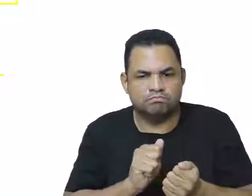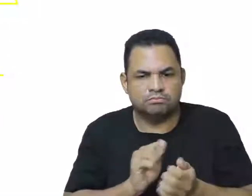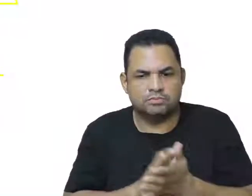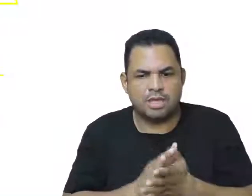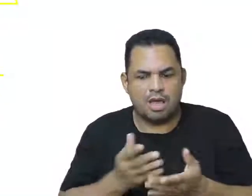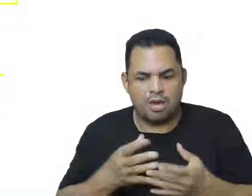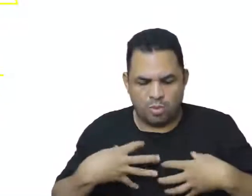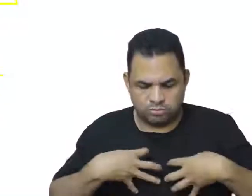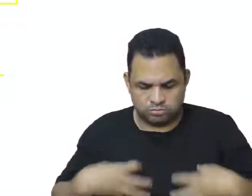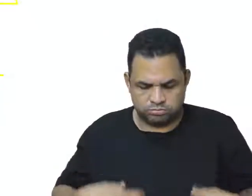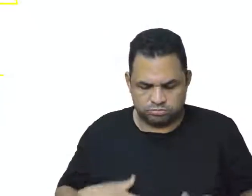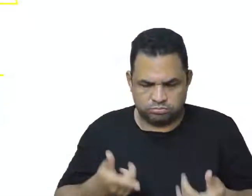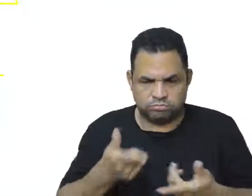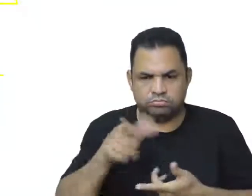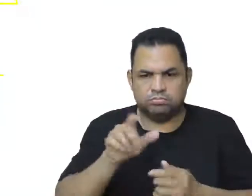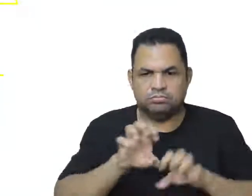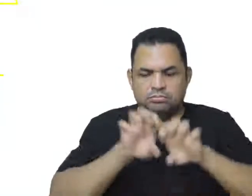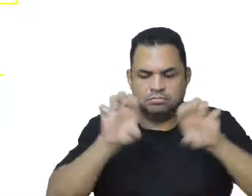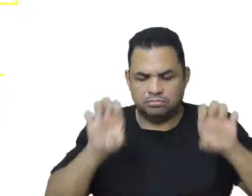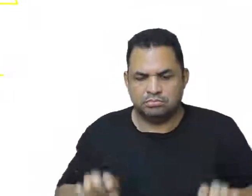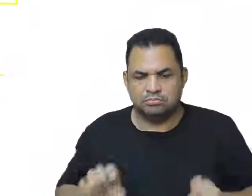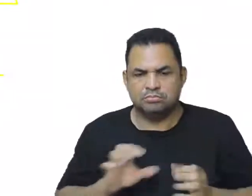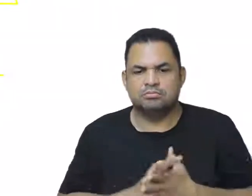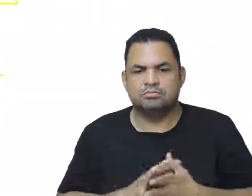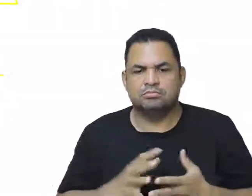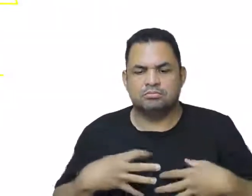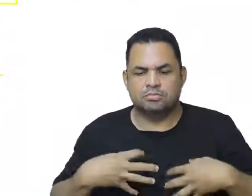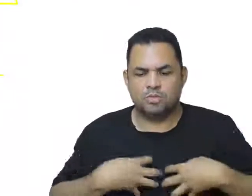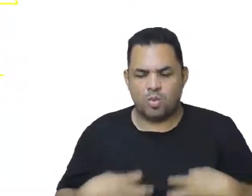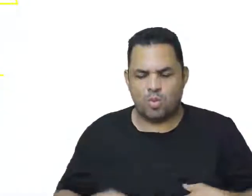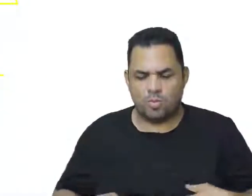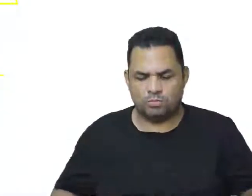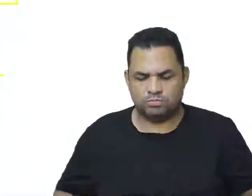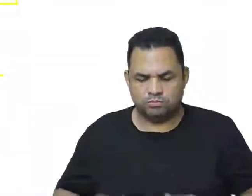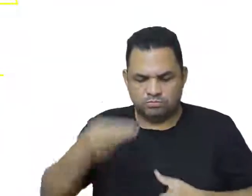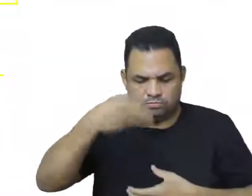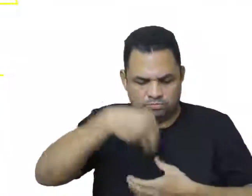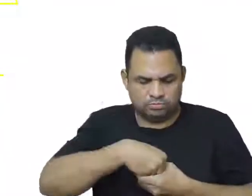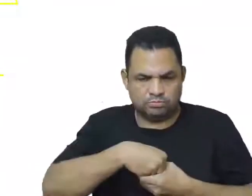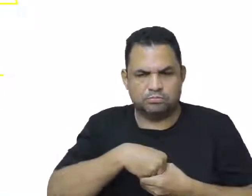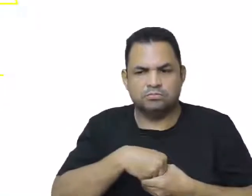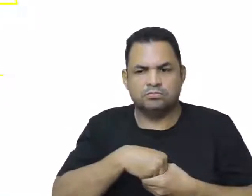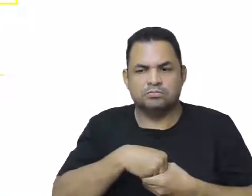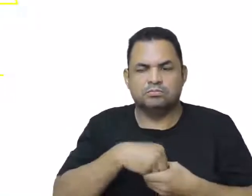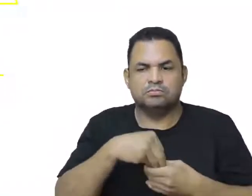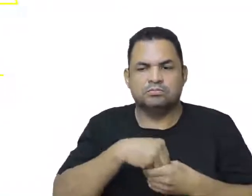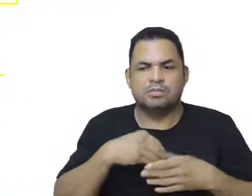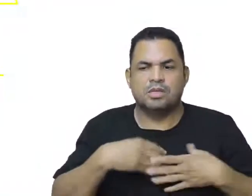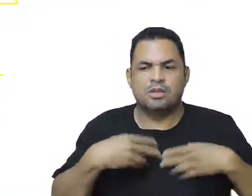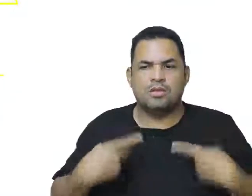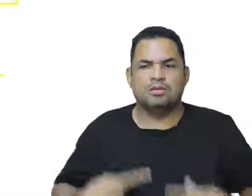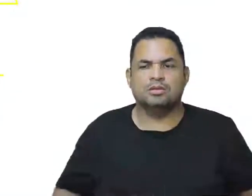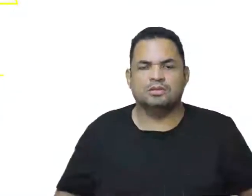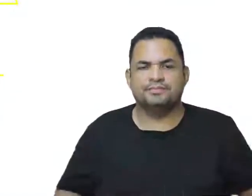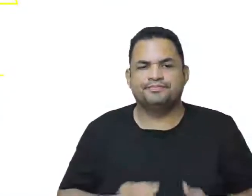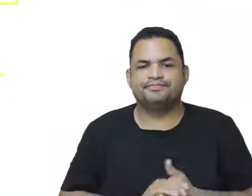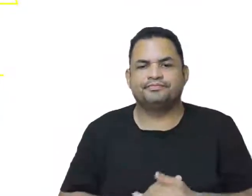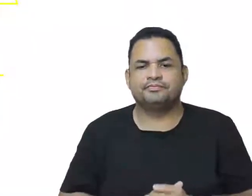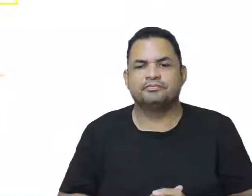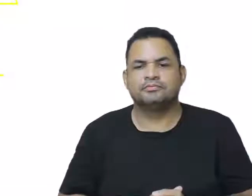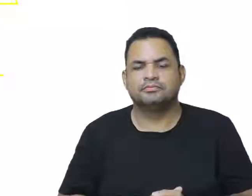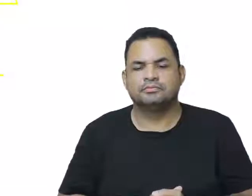outras estruturas, ou seja, os órgãos de dentro, os órgãos internos do nosso organismo, eles